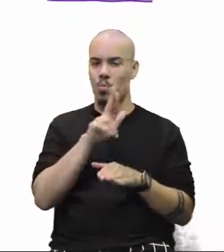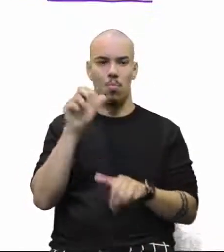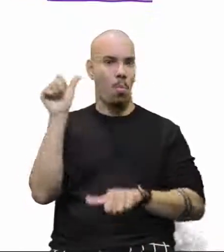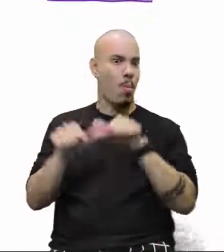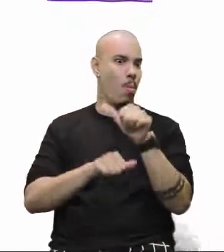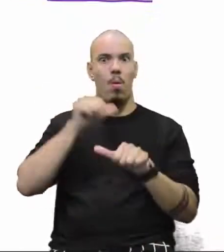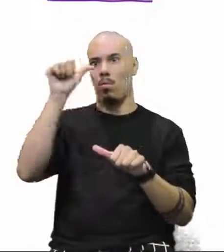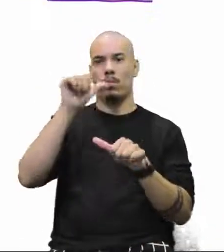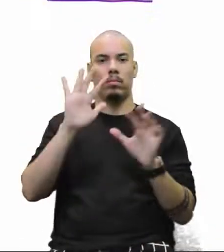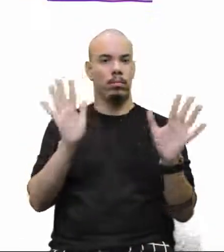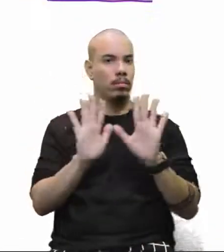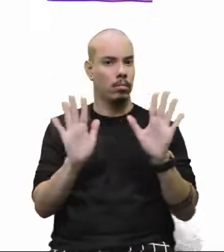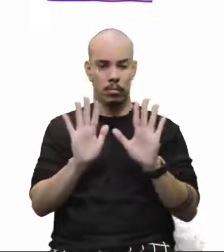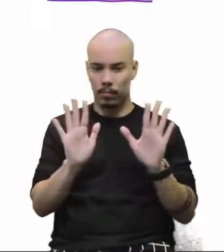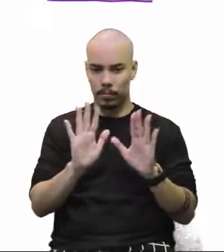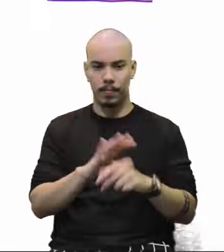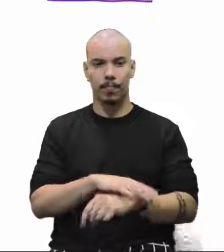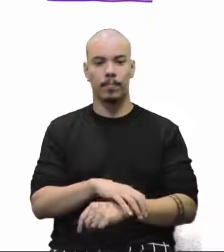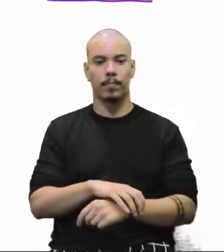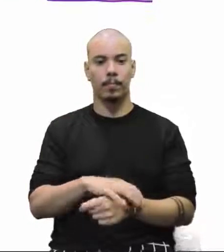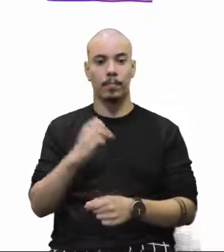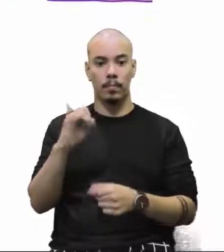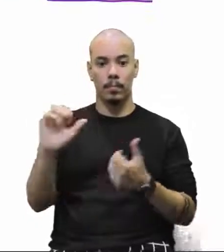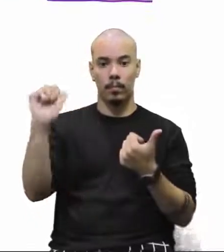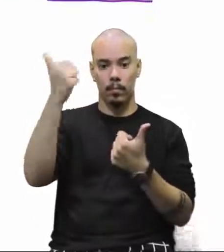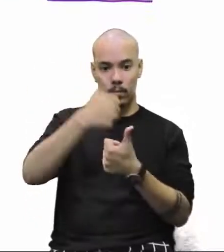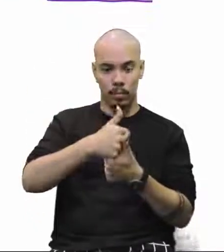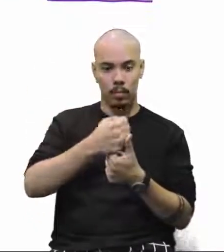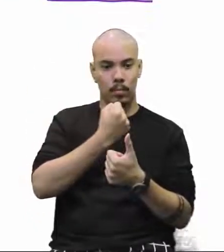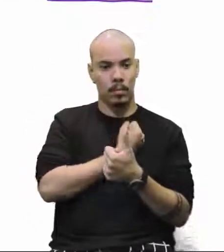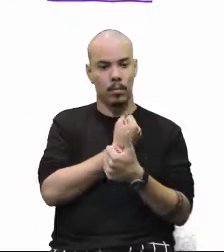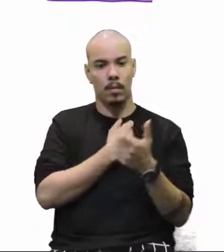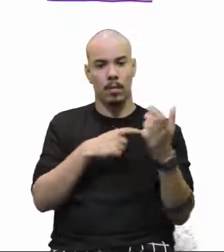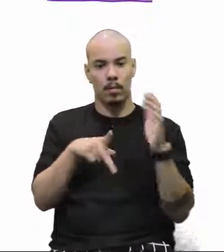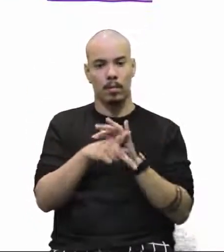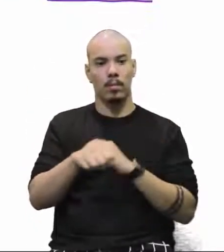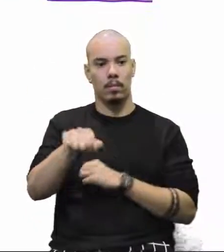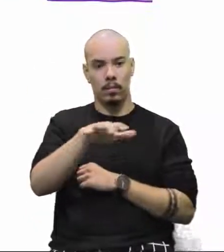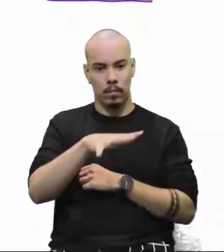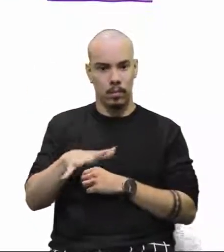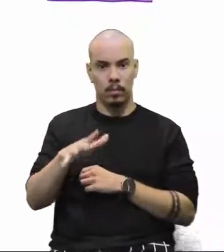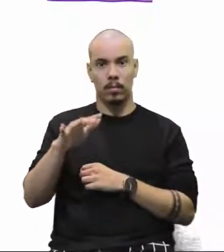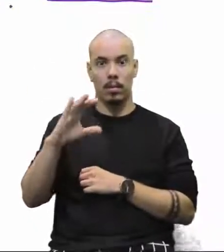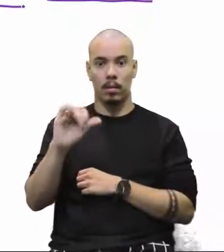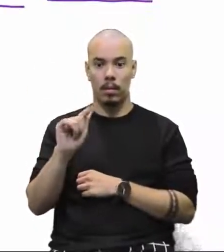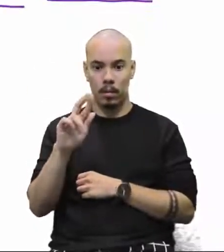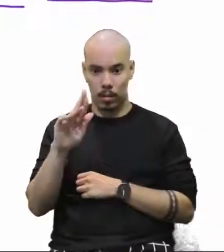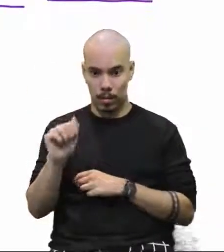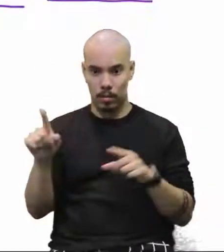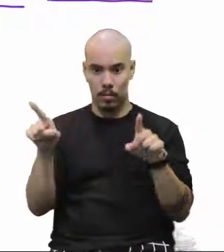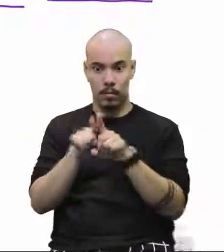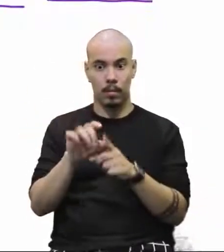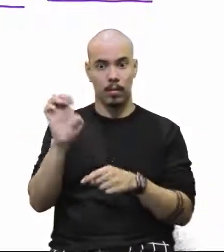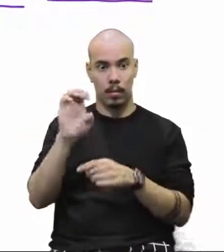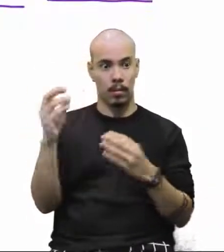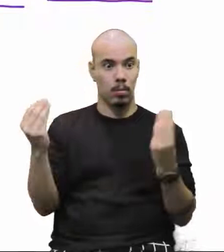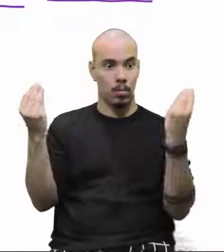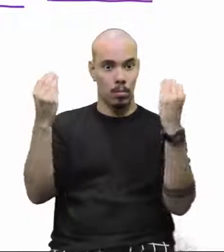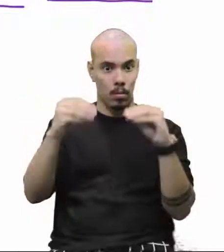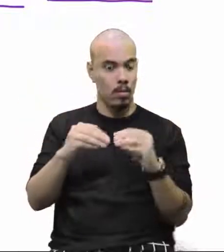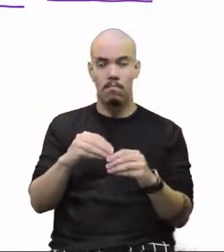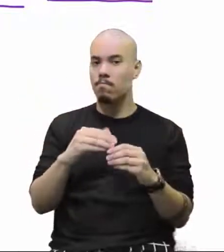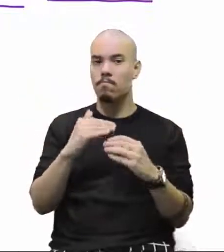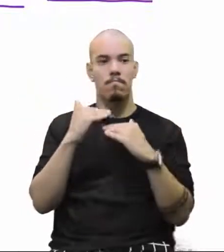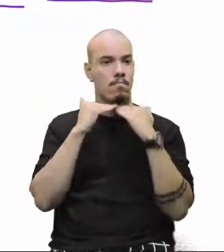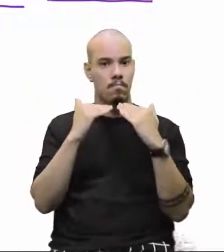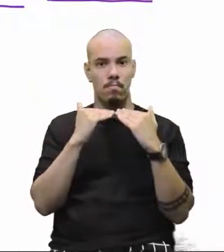tanto o resultado. Não vai. Substituindo o valor do campo, da carga e, que aqui é do módulo, não interessa,